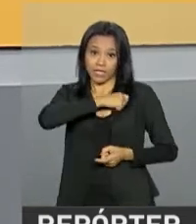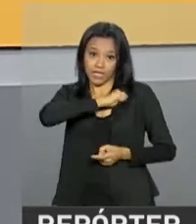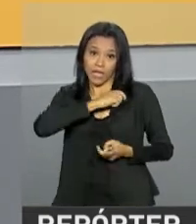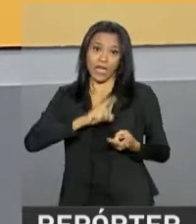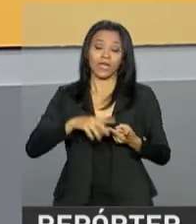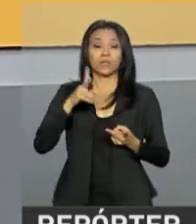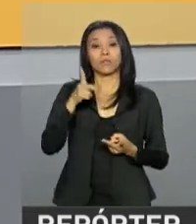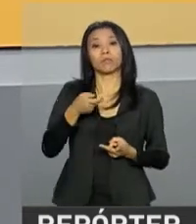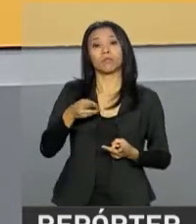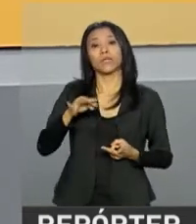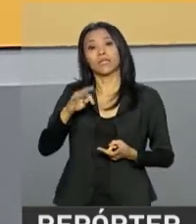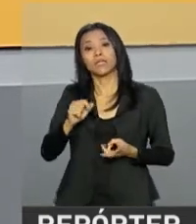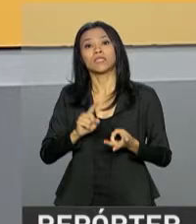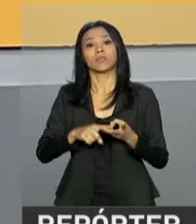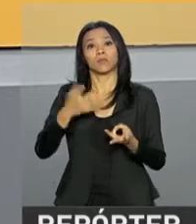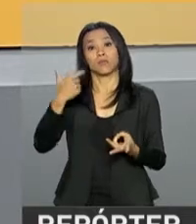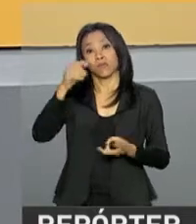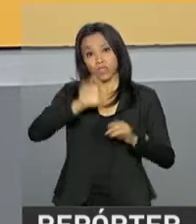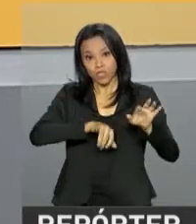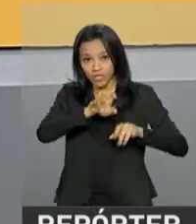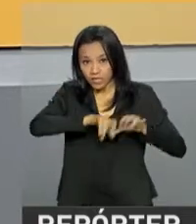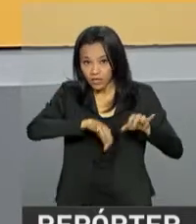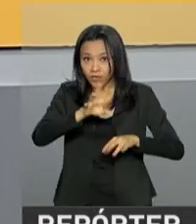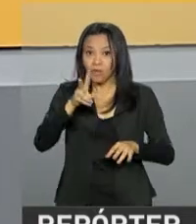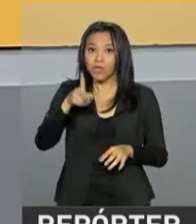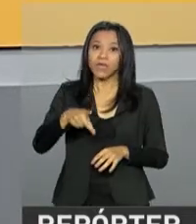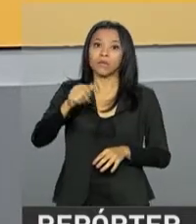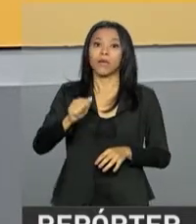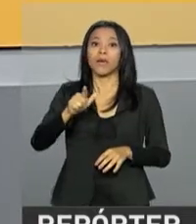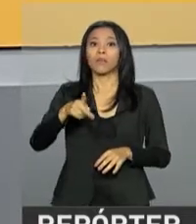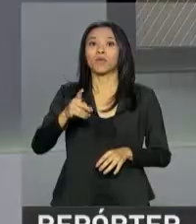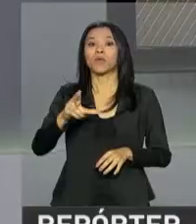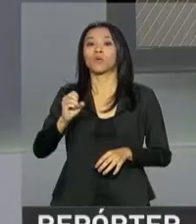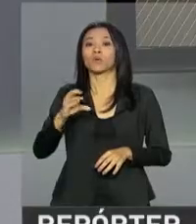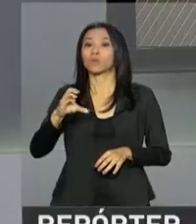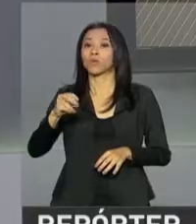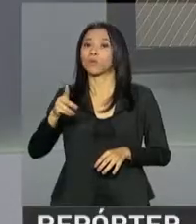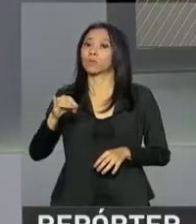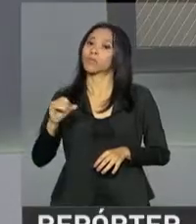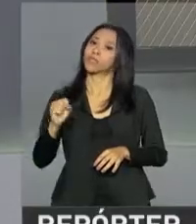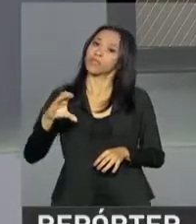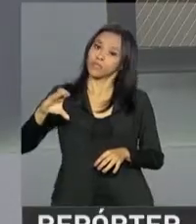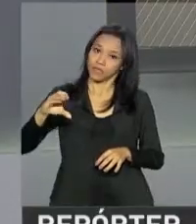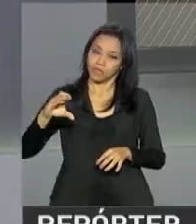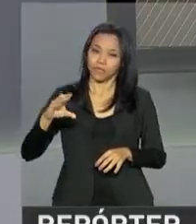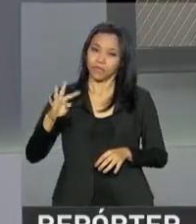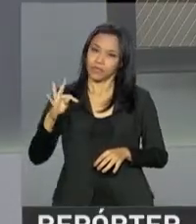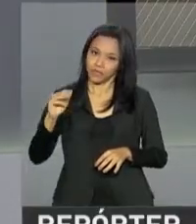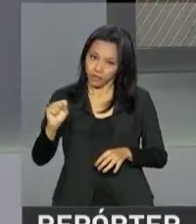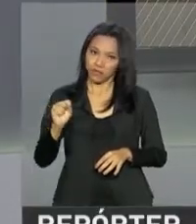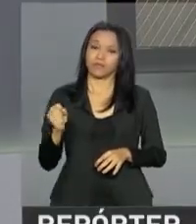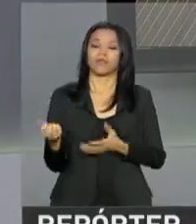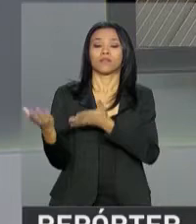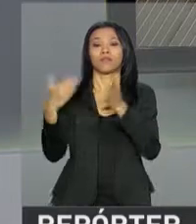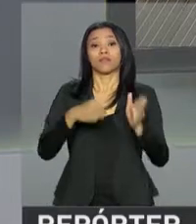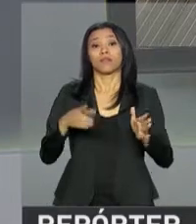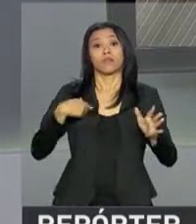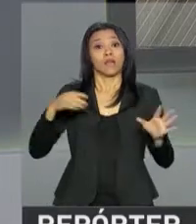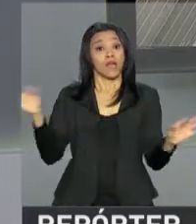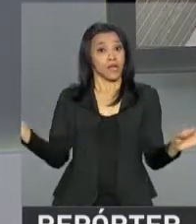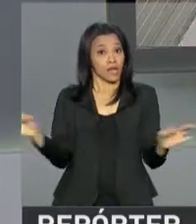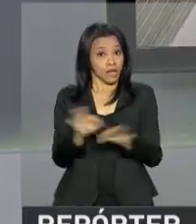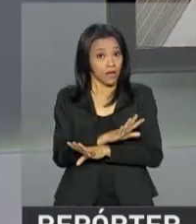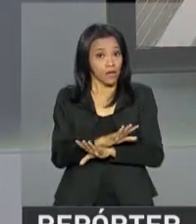peritos agentes escrivães e papiloscopistas acabar com o trabalho infantil é uma meta mundial